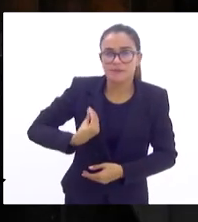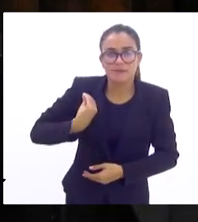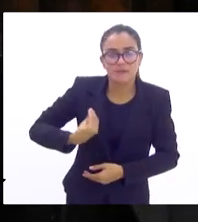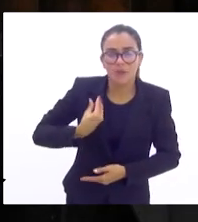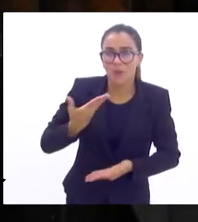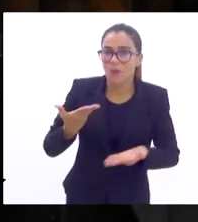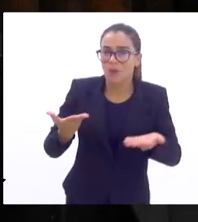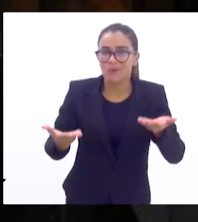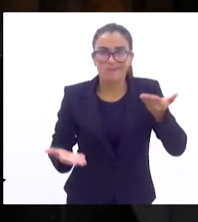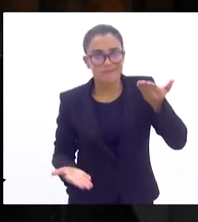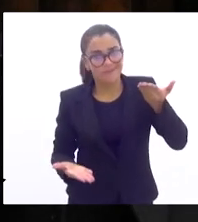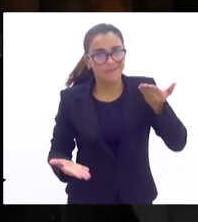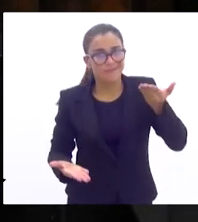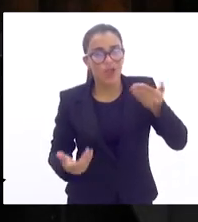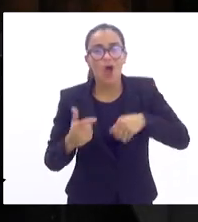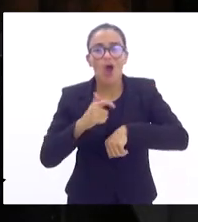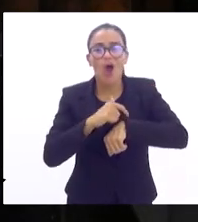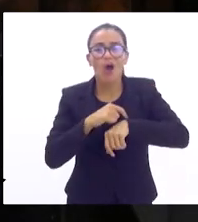instável